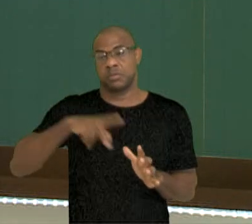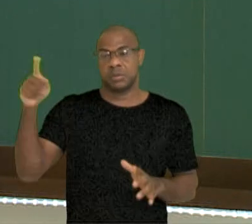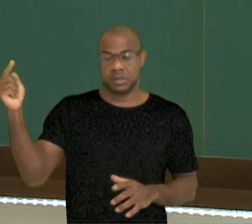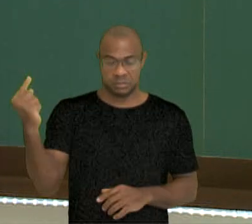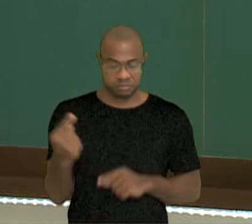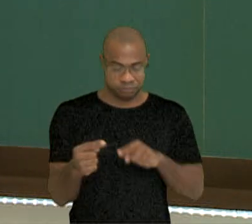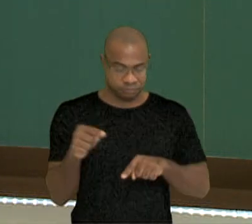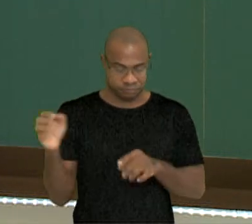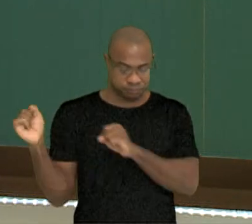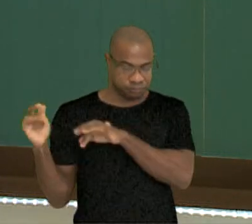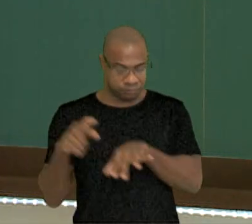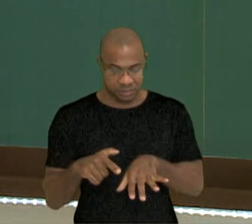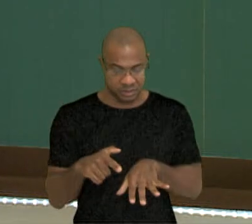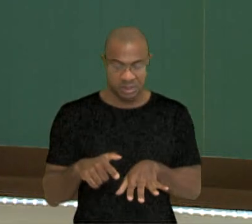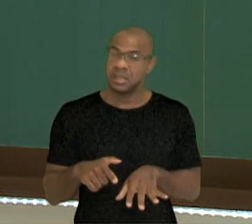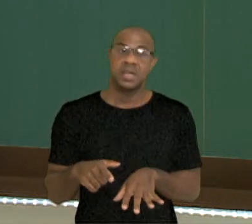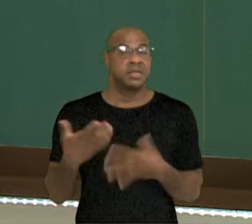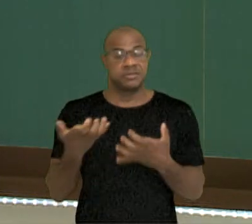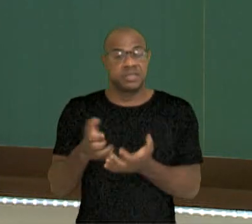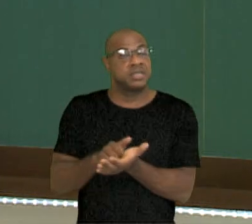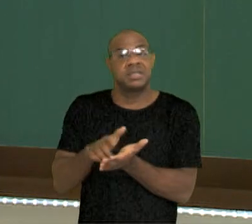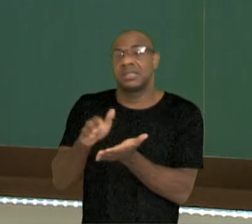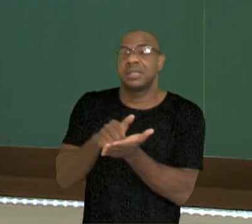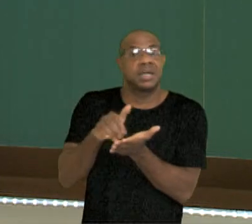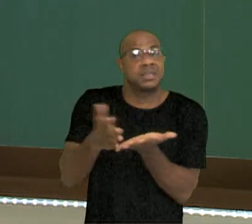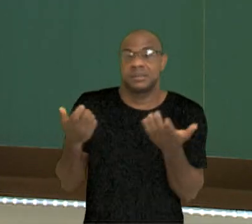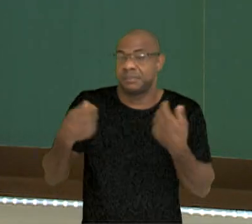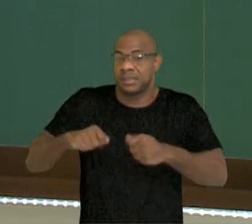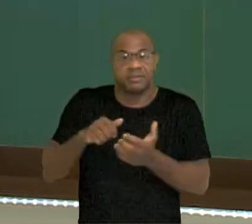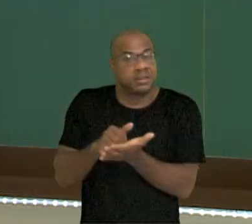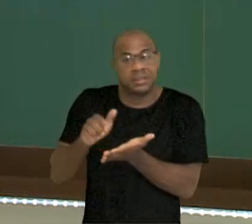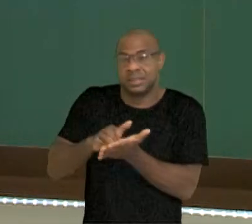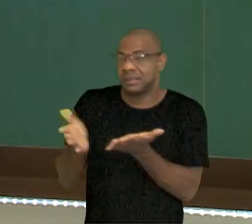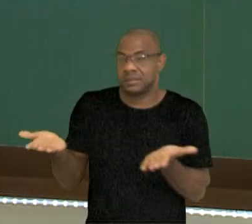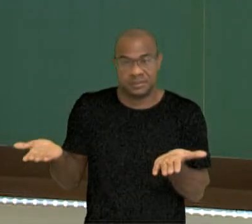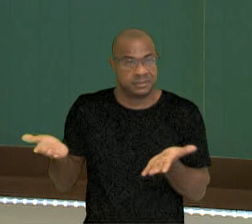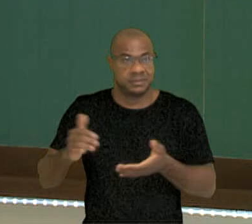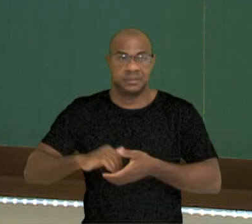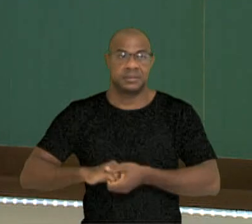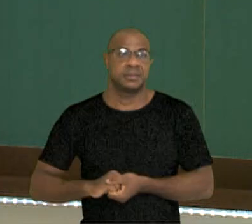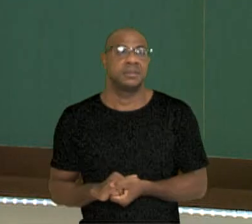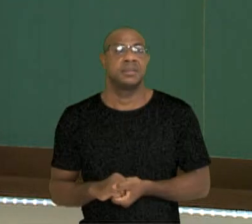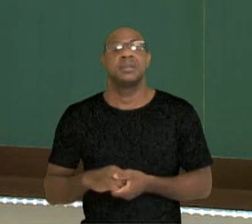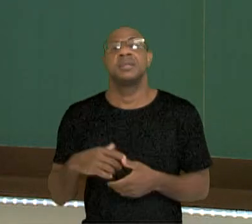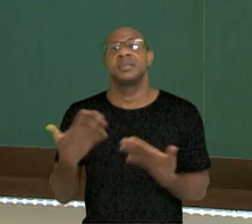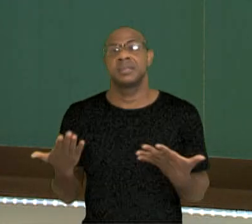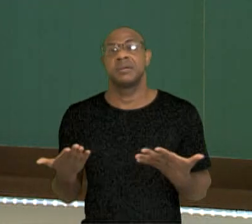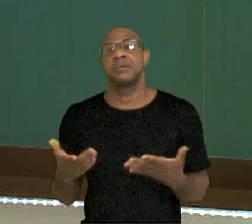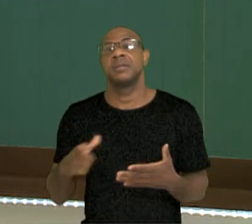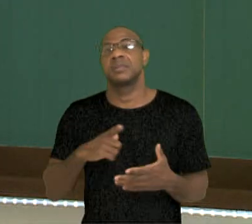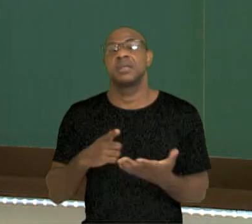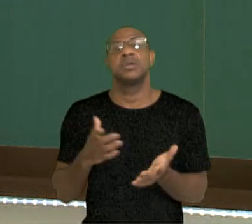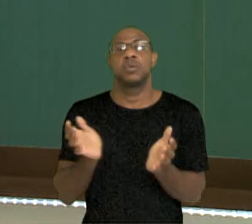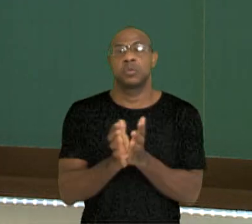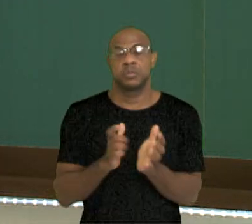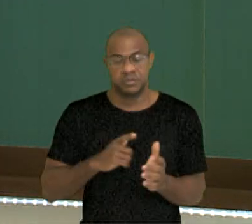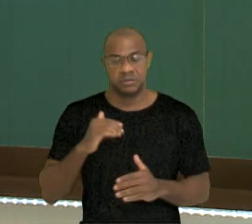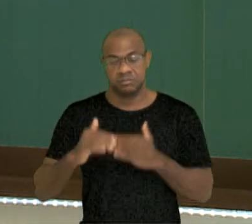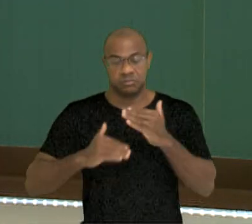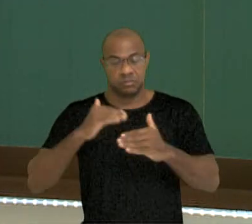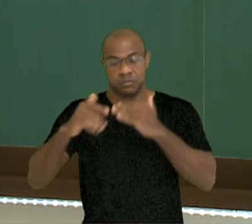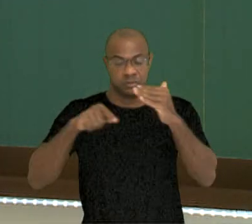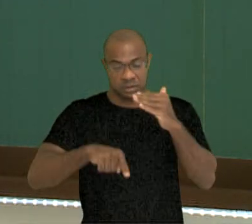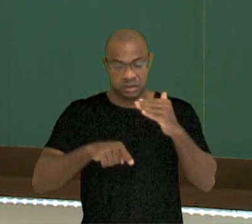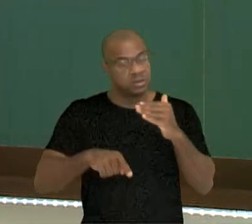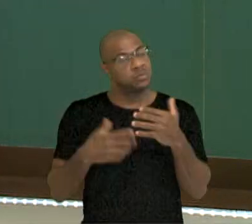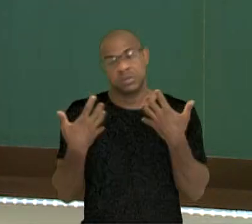pertencia para a Espanha, e nem os indígenas que já estavam ali há centenas de anos, nem os jesuítas que tinham desenvolvido a questão das missões queriam